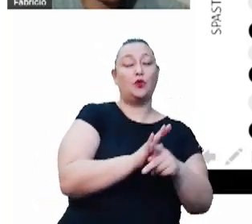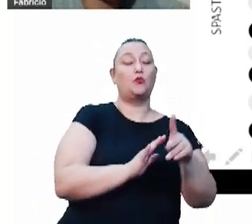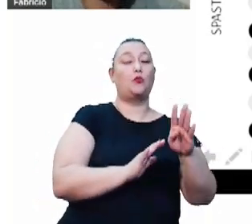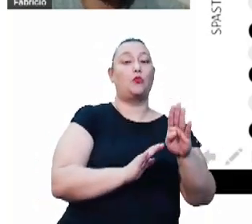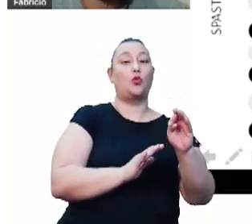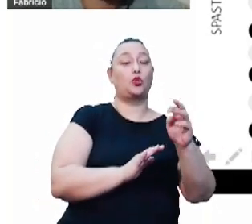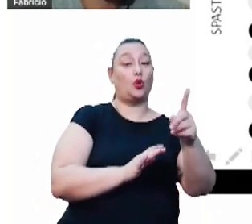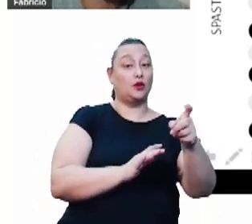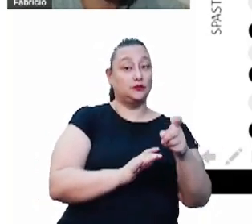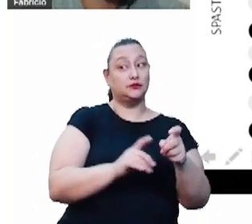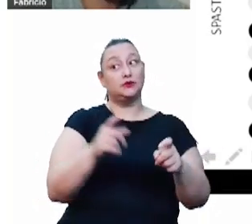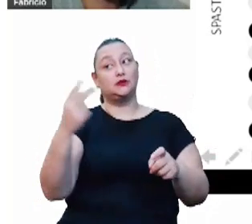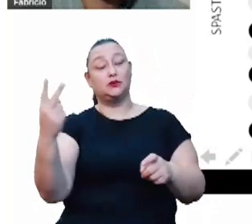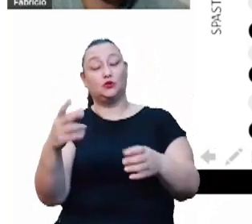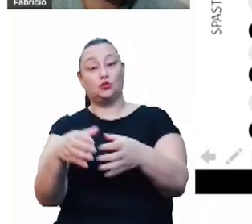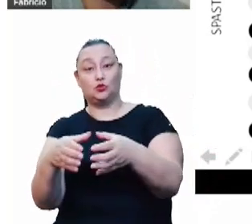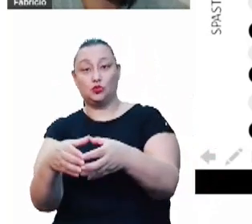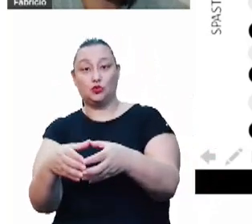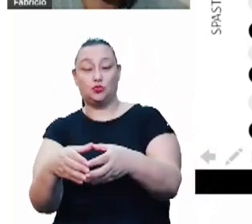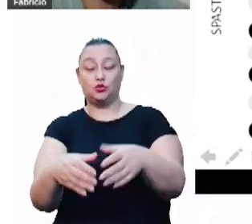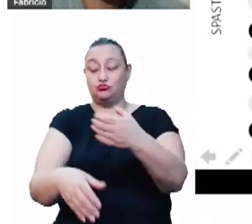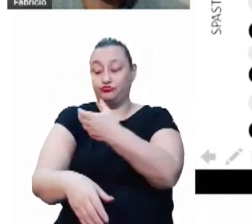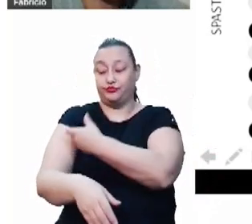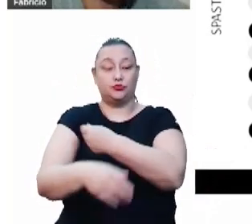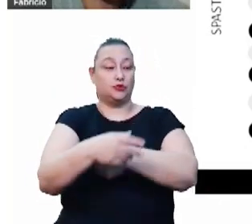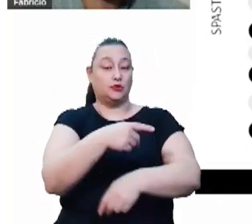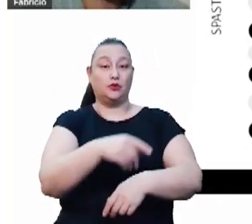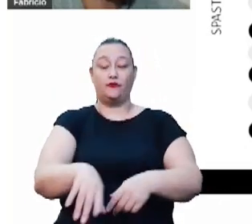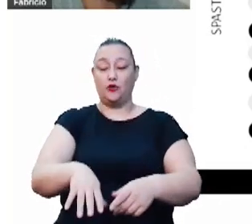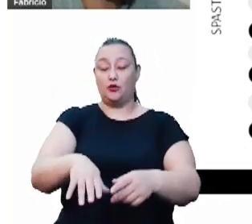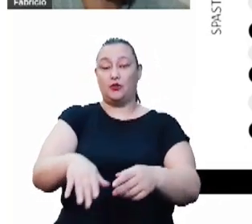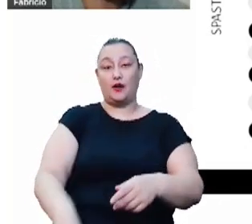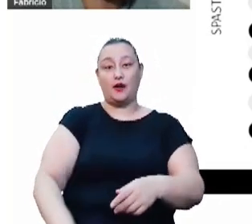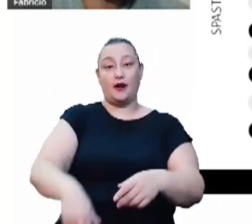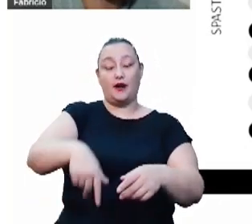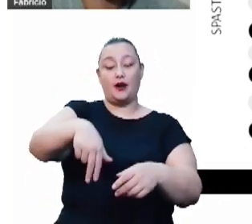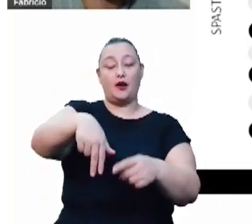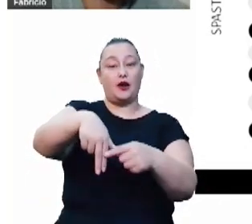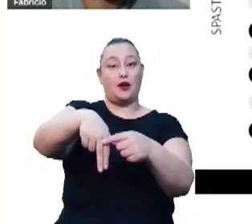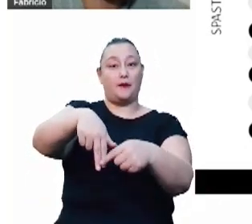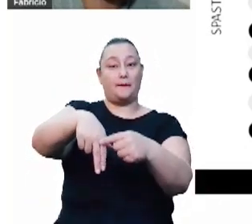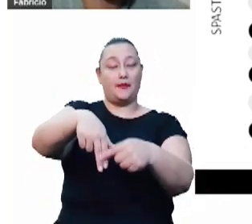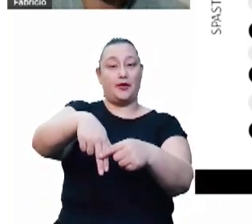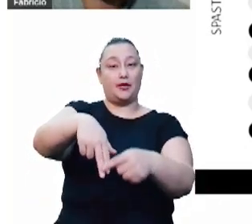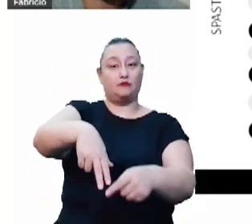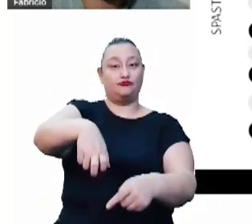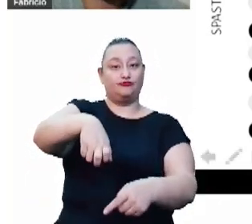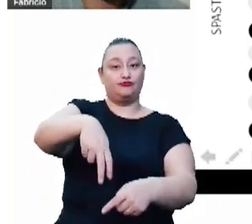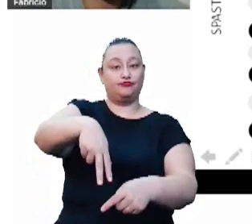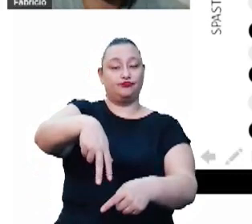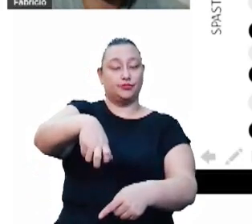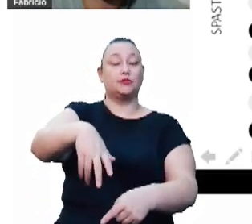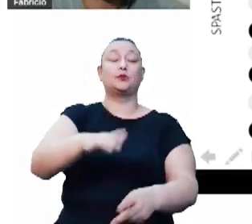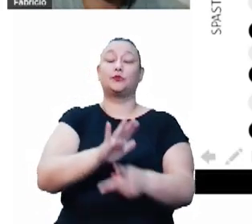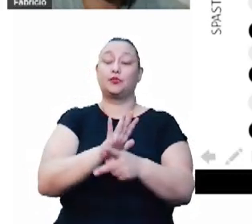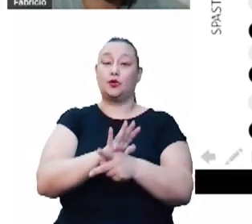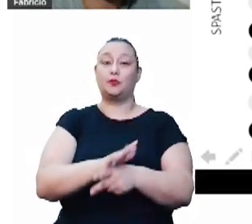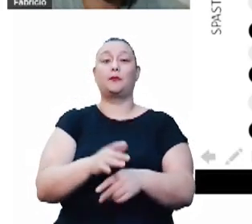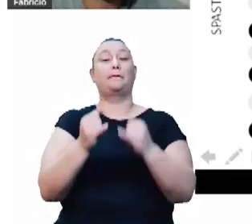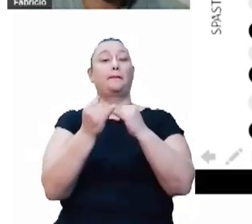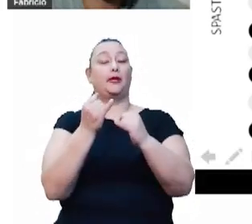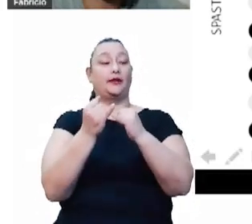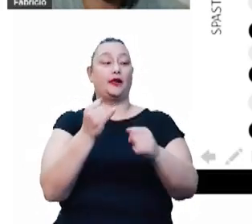botulínica em 2 grupos musculares, que foram os da batata da perna e aqueles adutores que fecham a perna lá na coxa,